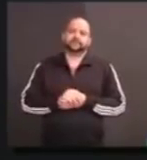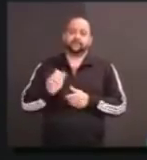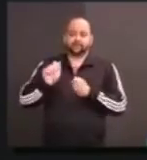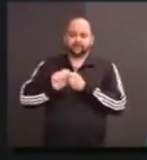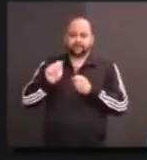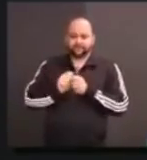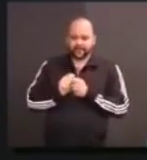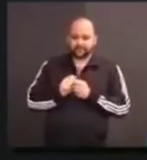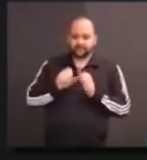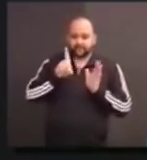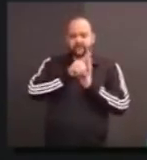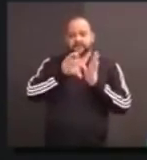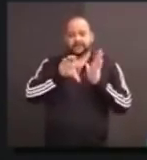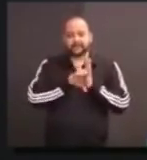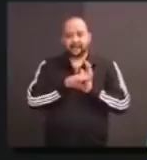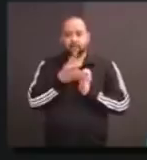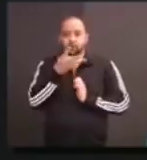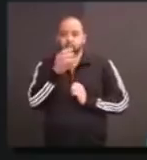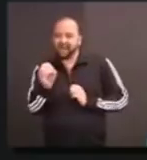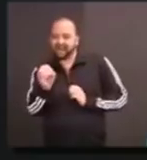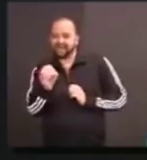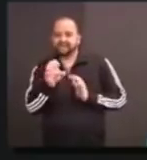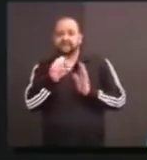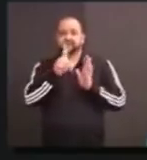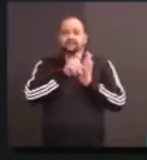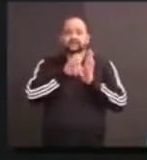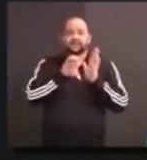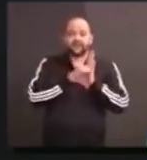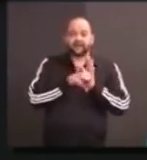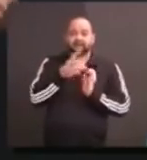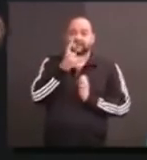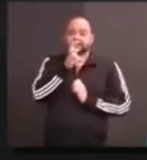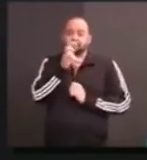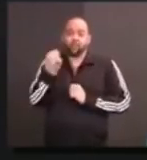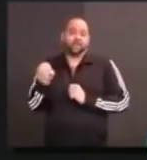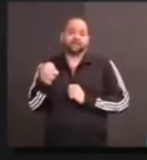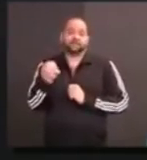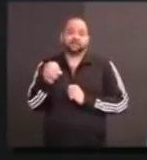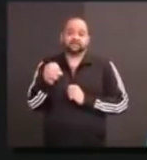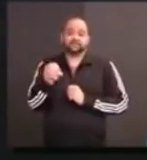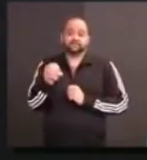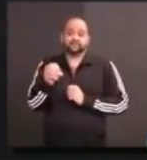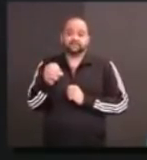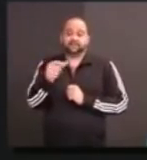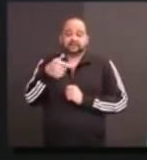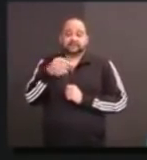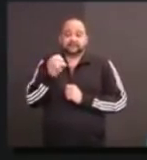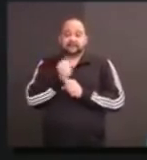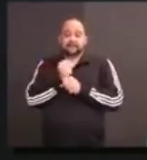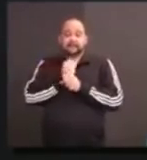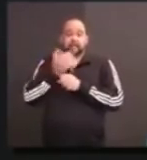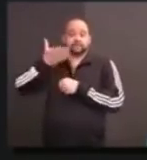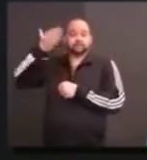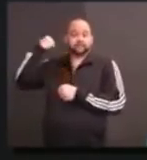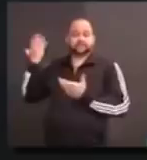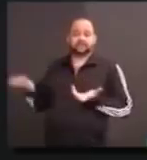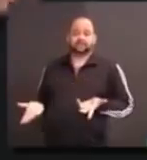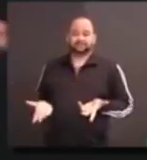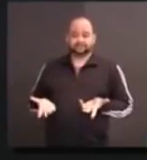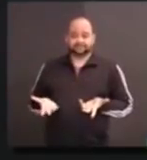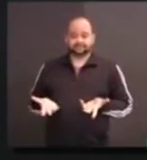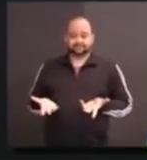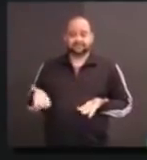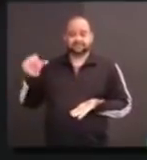de 40, na década de 50, 70 anos atrás, e nos centros espíritas as